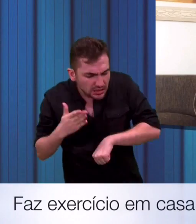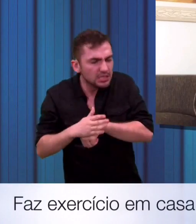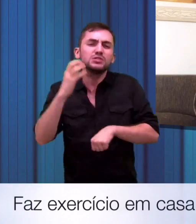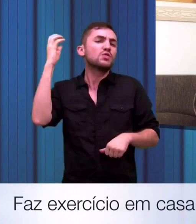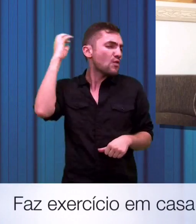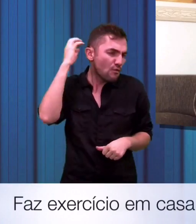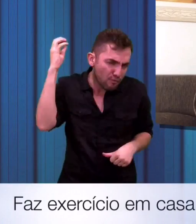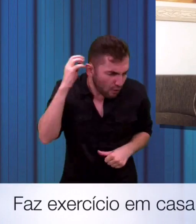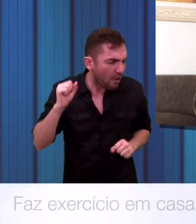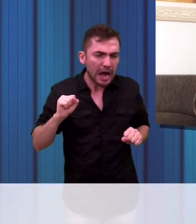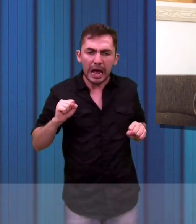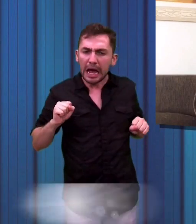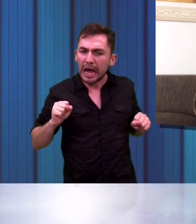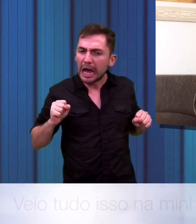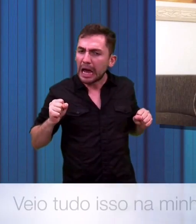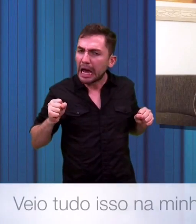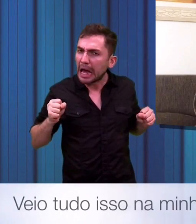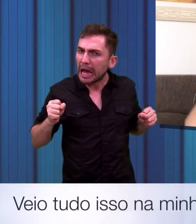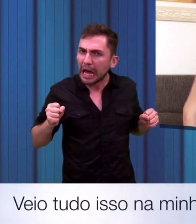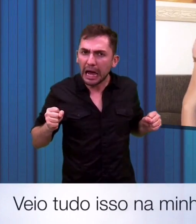em casa, leva pra fono.